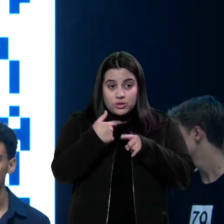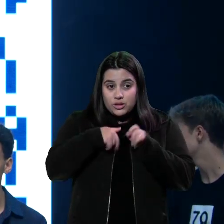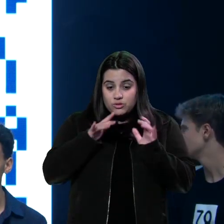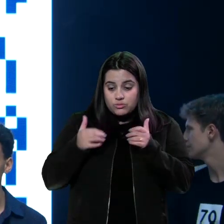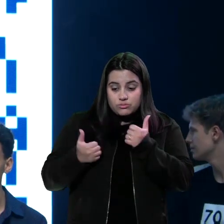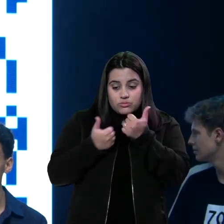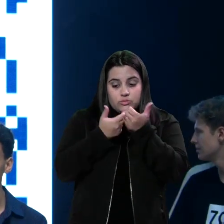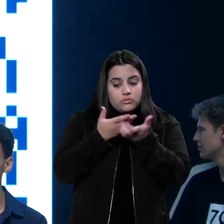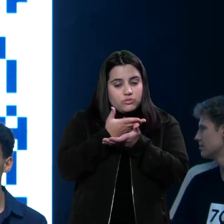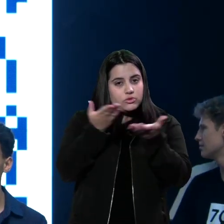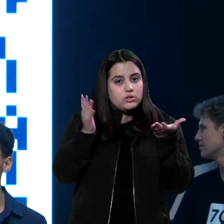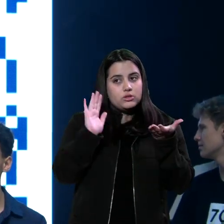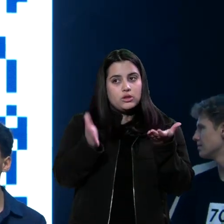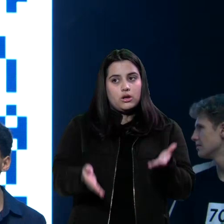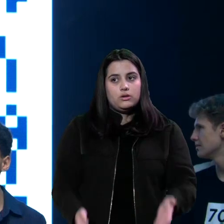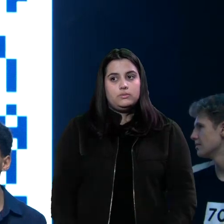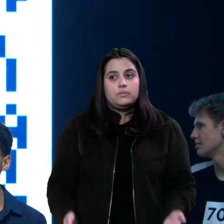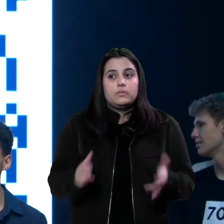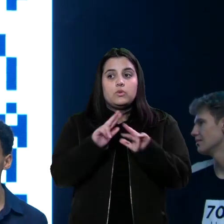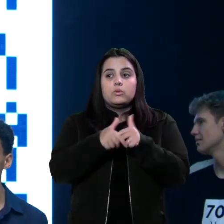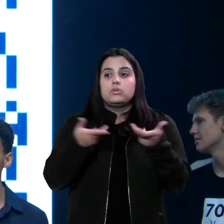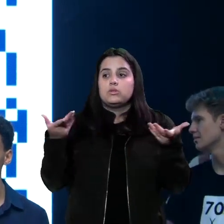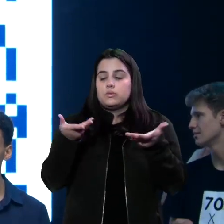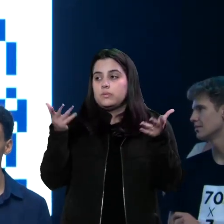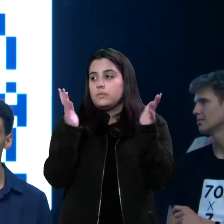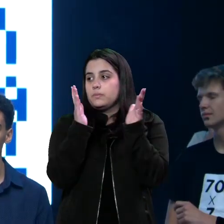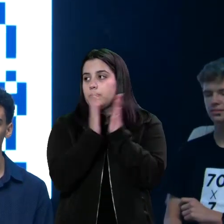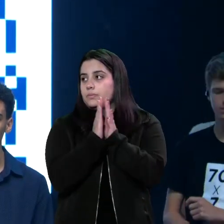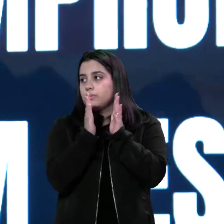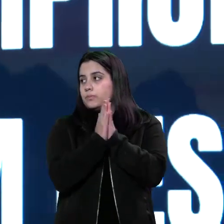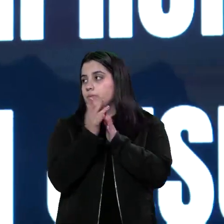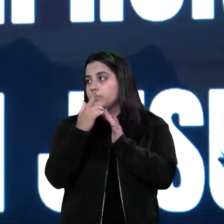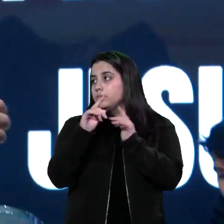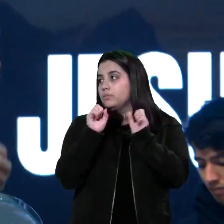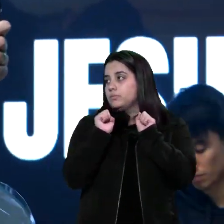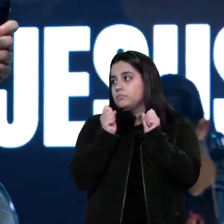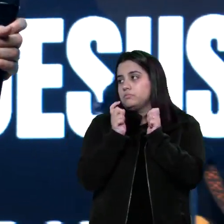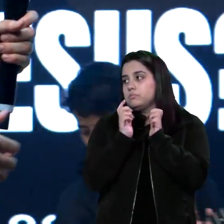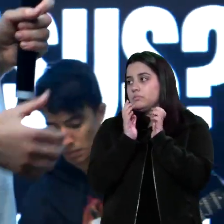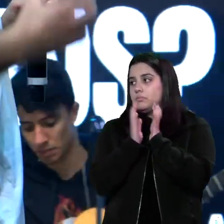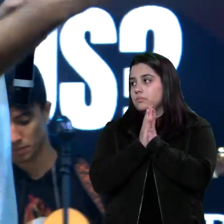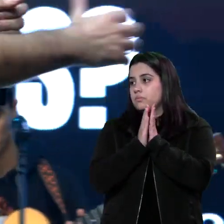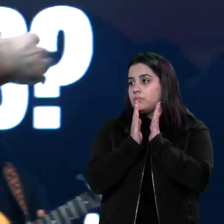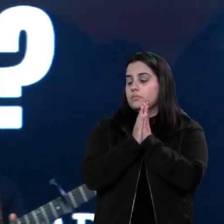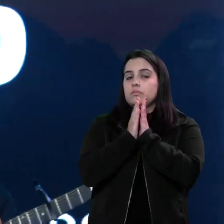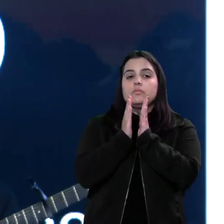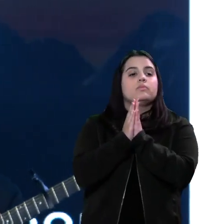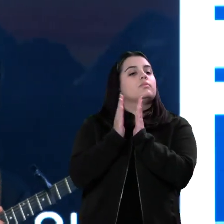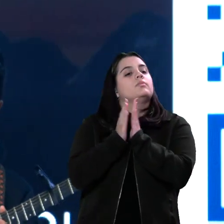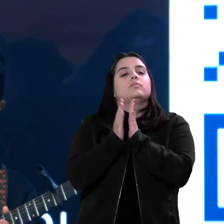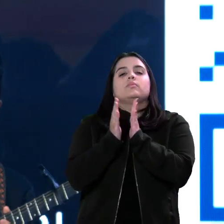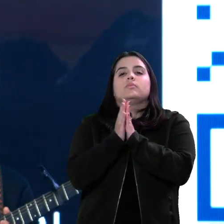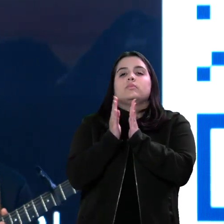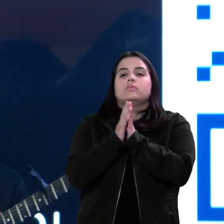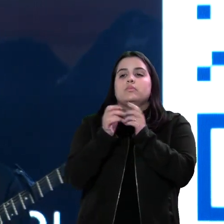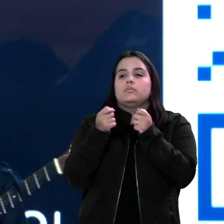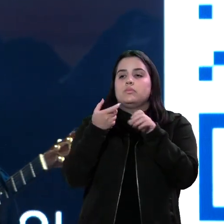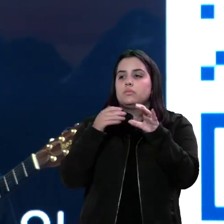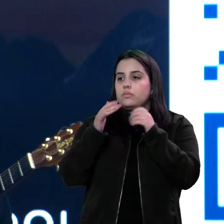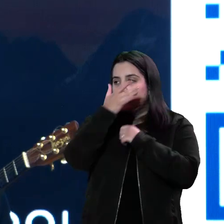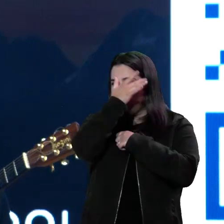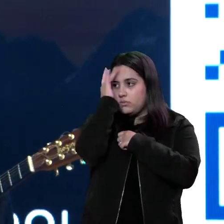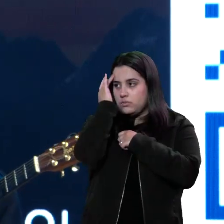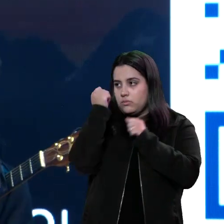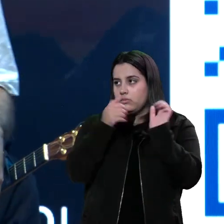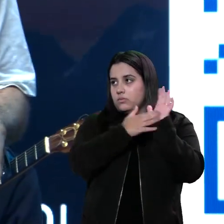redimi. Por isso nós vamos orar. Feche os seus olhos. Nós vamos cantar essa canção. O pessoal do louvor pode